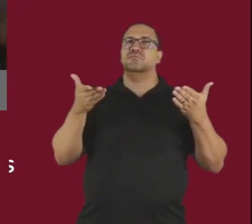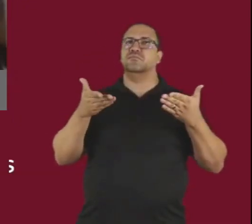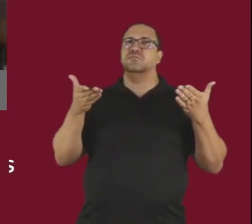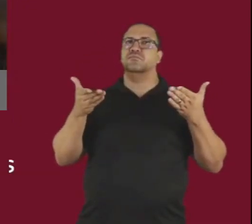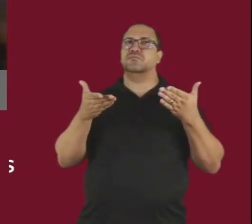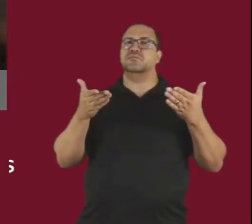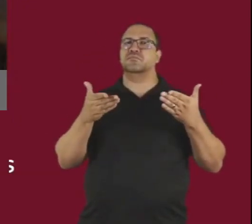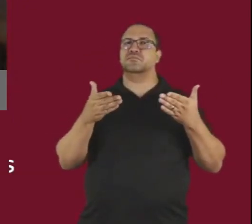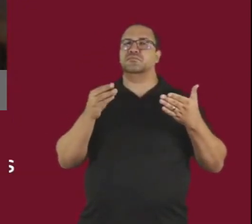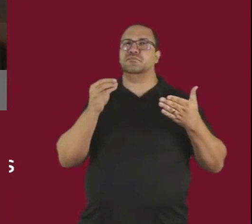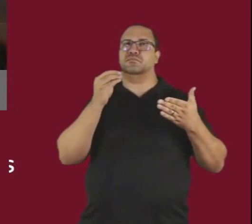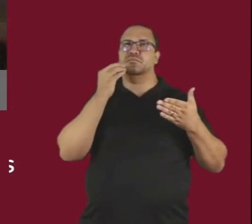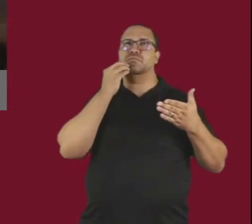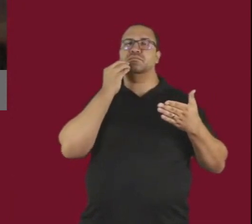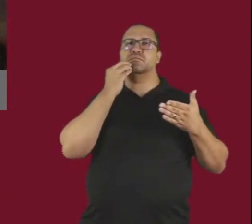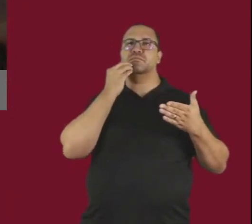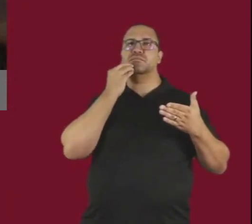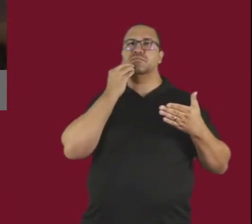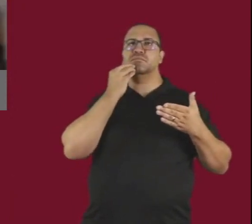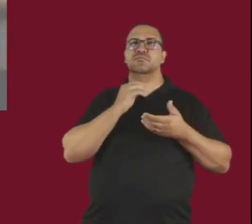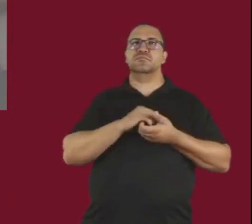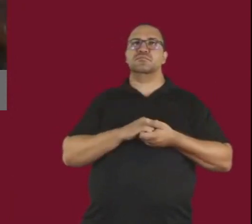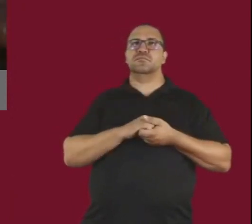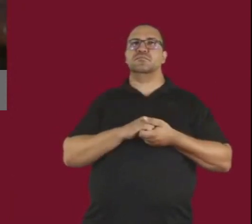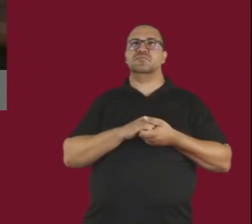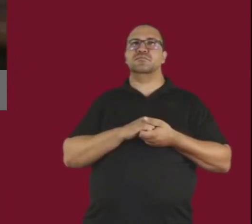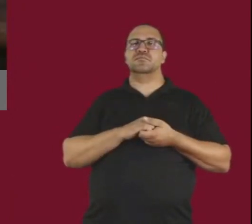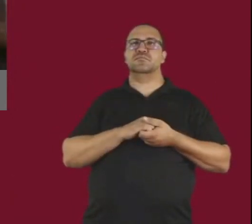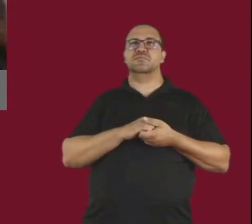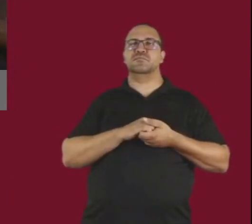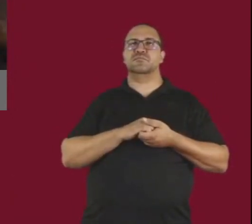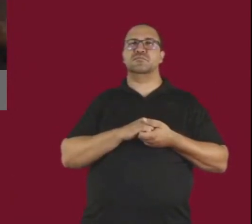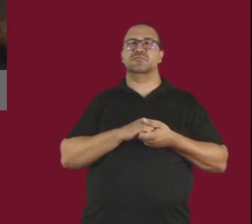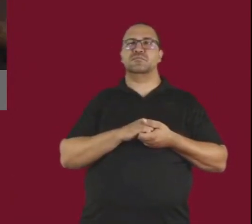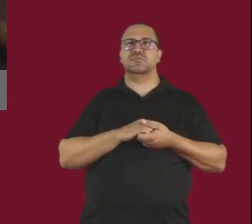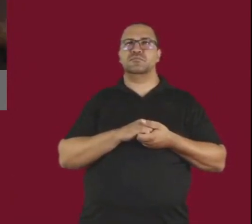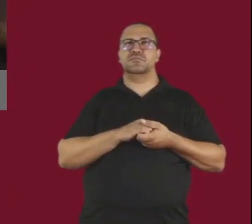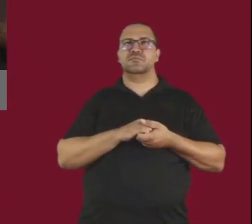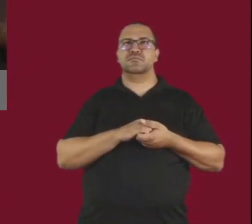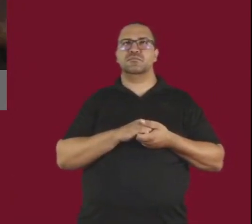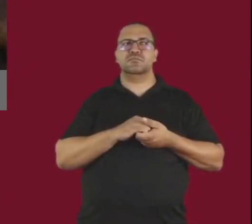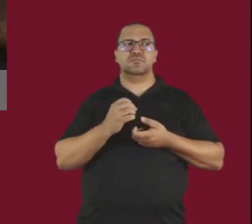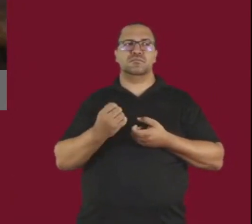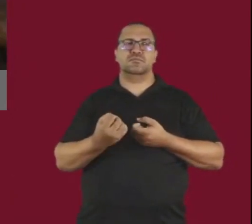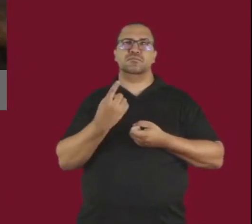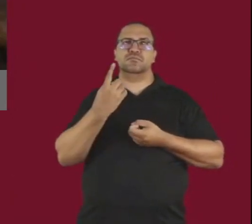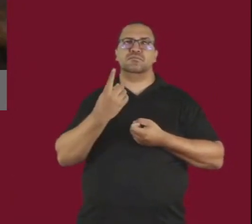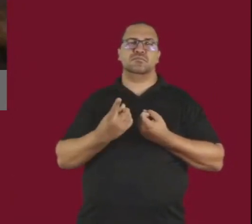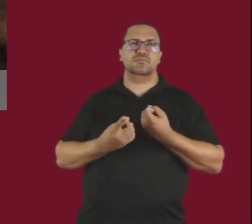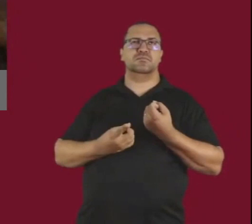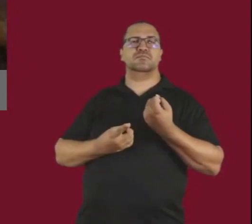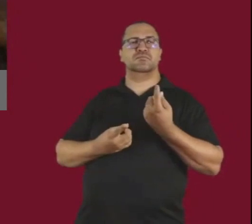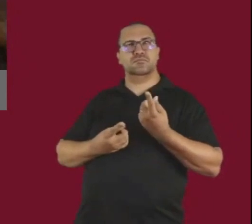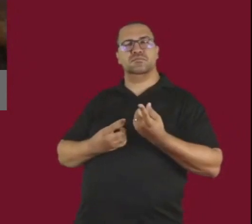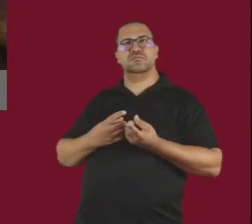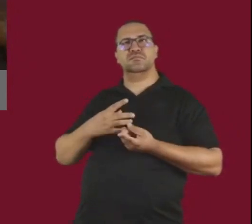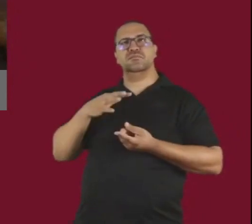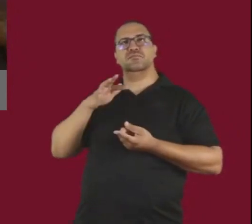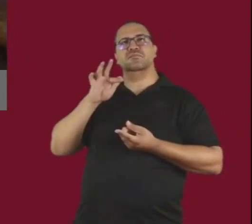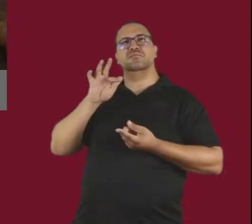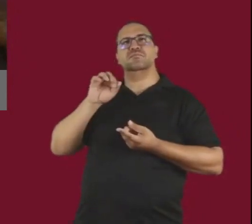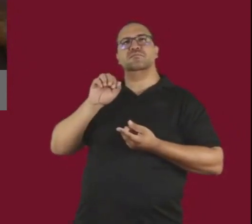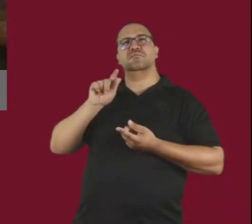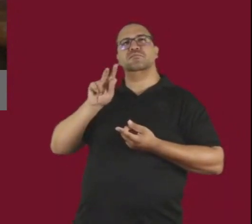tentando fazer, né, estão decolando foguetes para colonizar outros planetas, né, para escapar